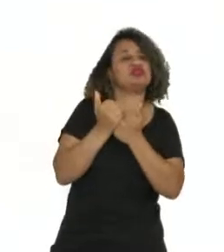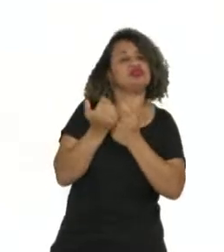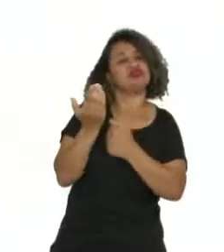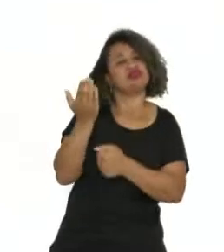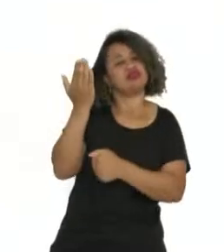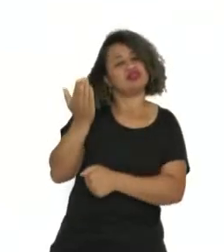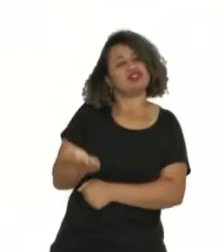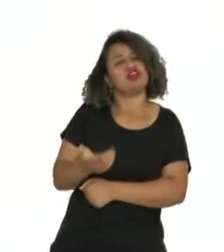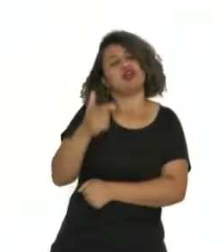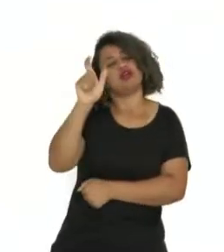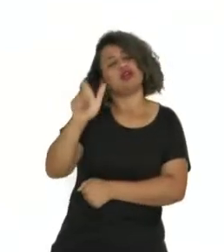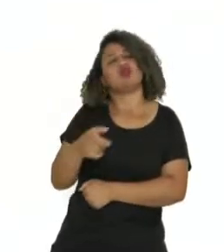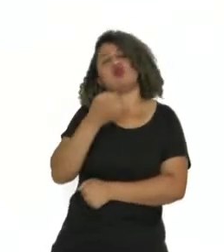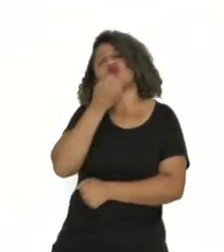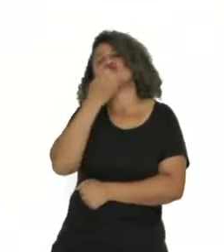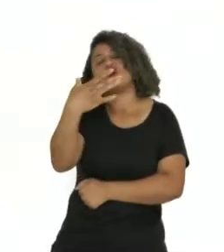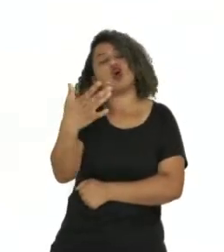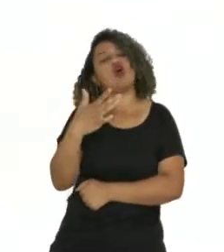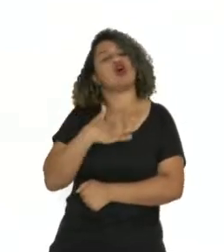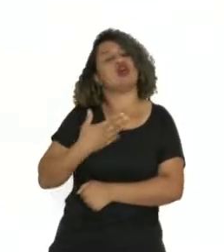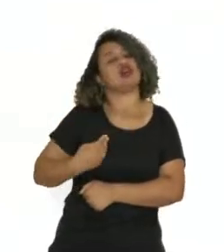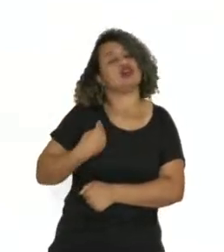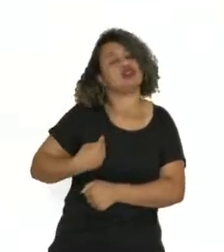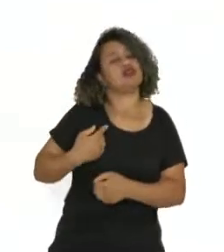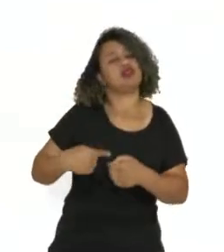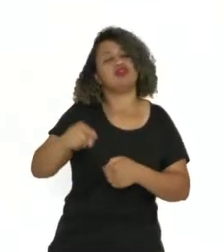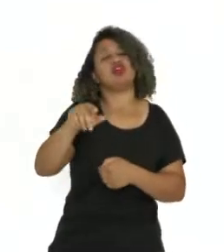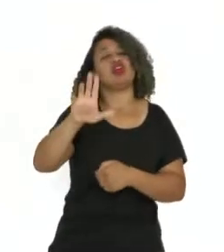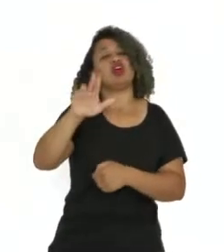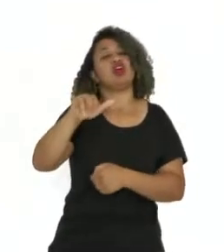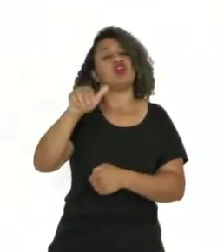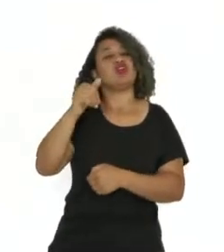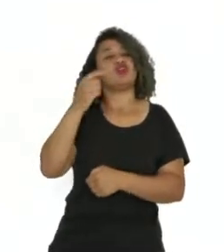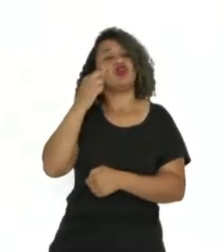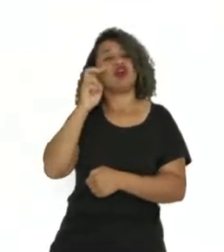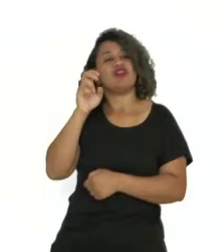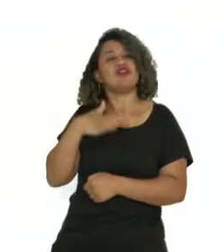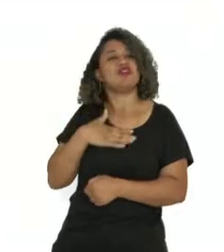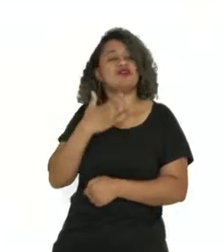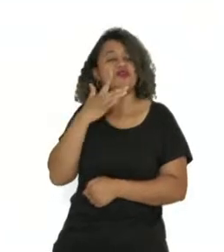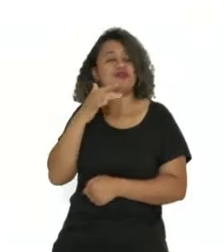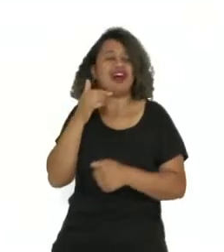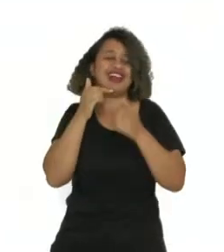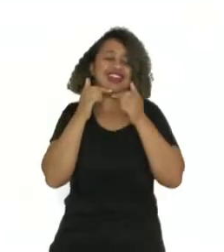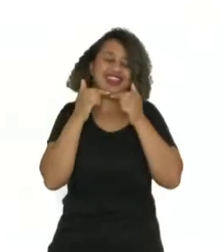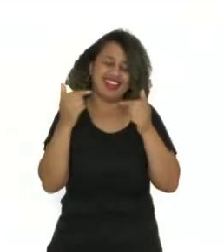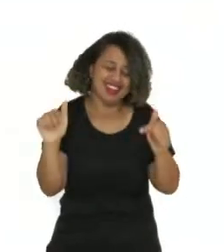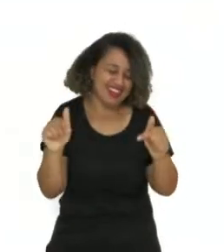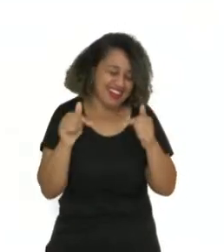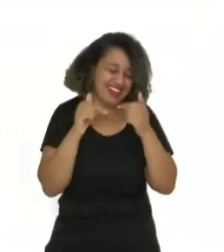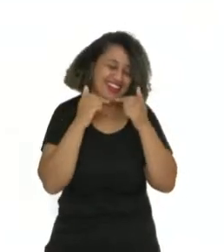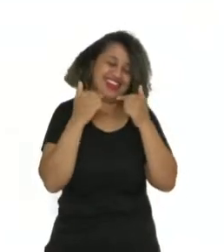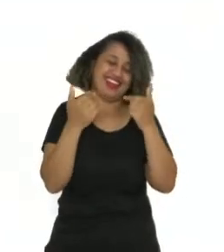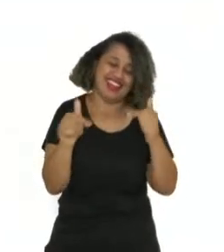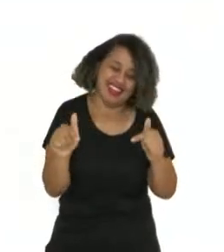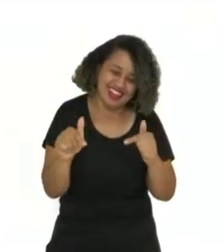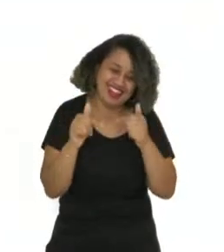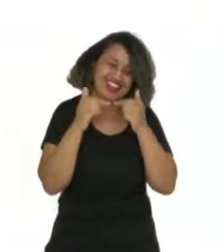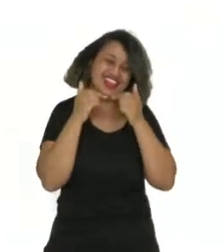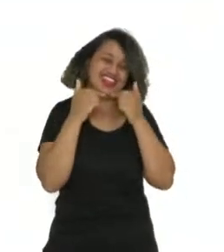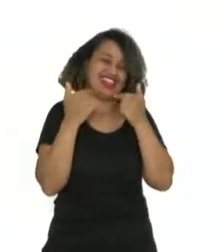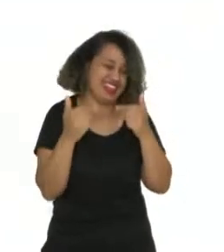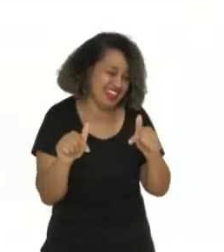tão bom. Em toda a minha vida, nunca havia visto meu pai rir tanto. Riu um riso aberto,